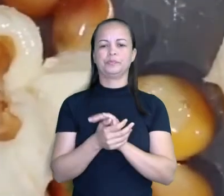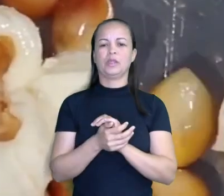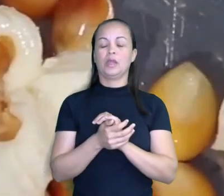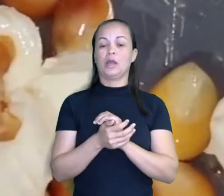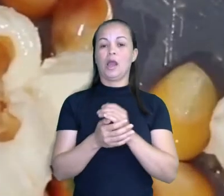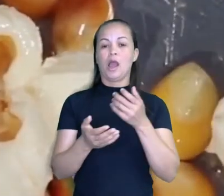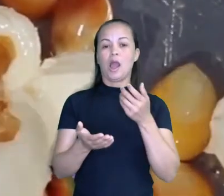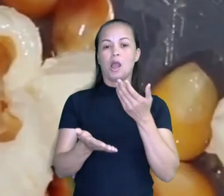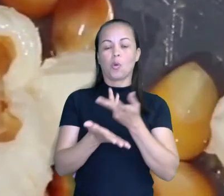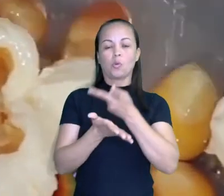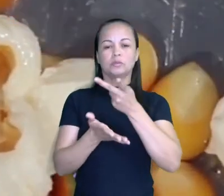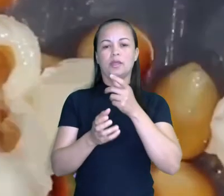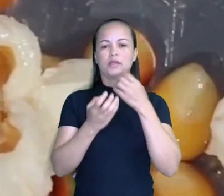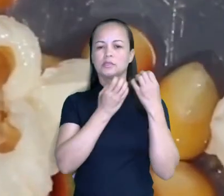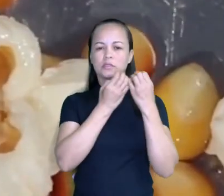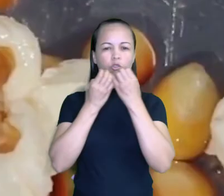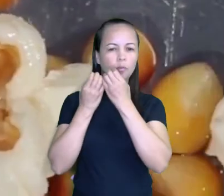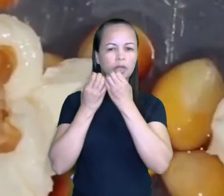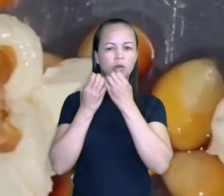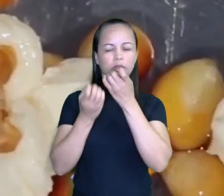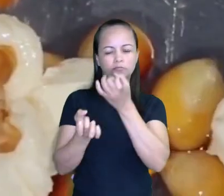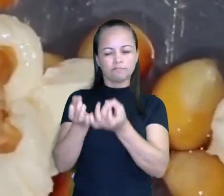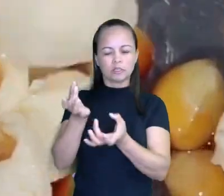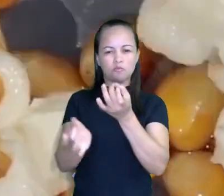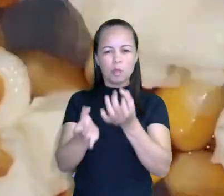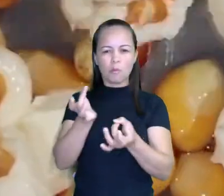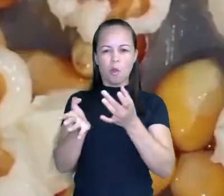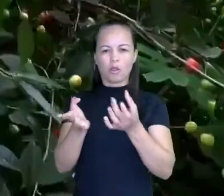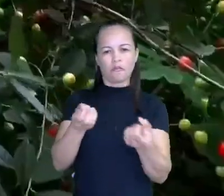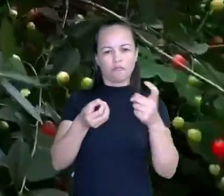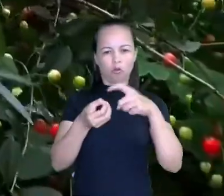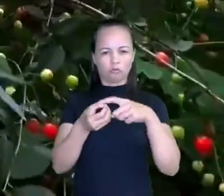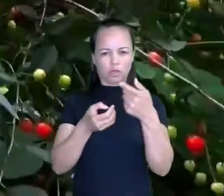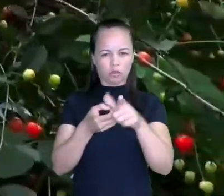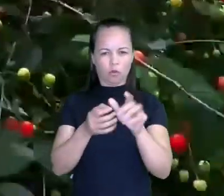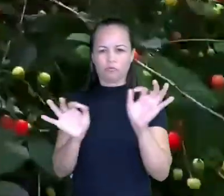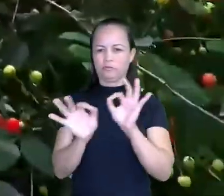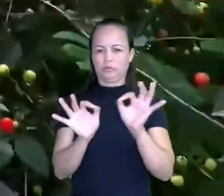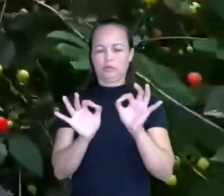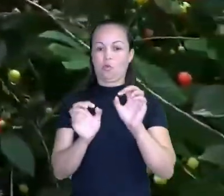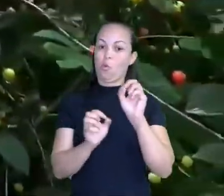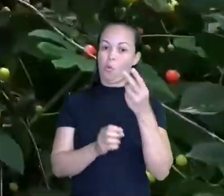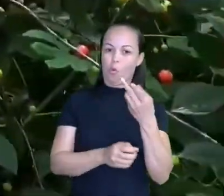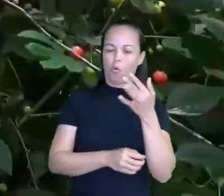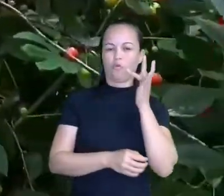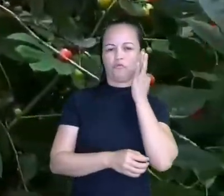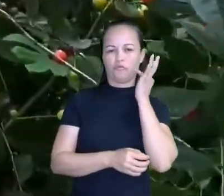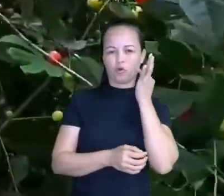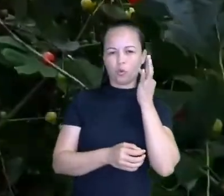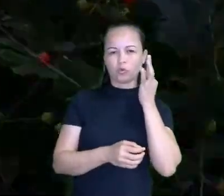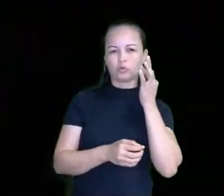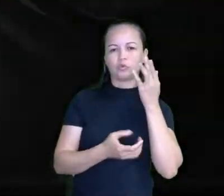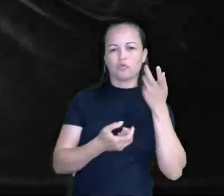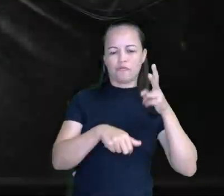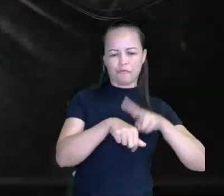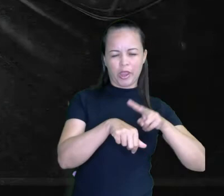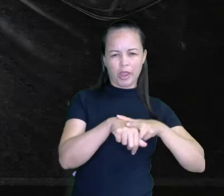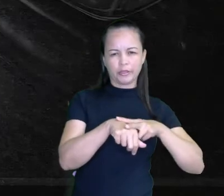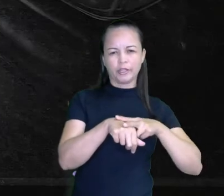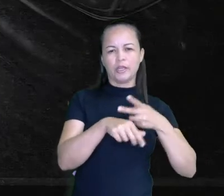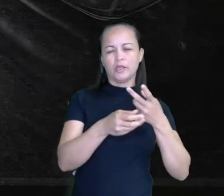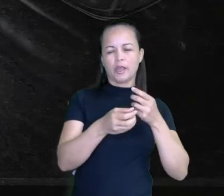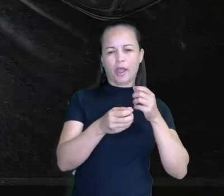quando aquecemos o milho até ele se transformar em pipoca, e no amadurecimento dos frutos, por exemplo.